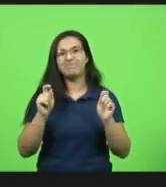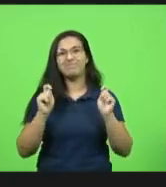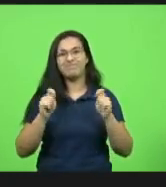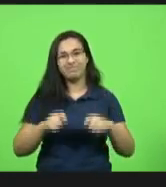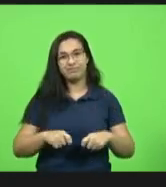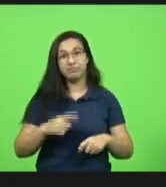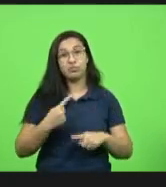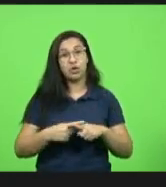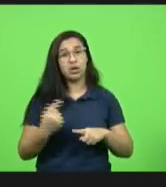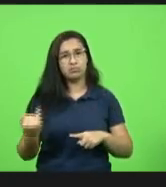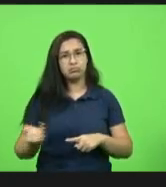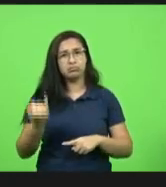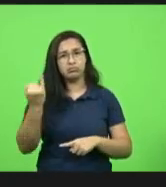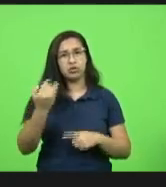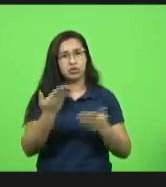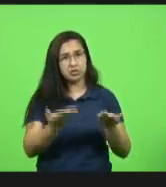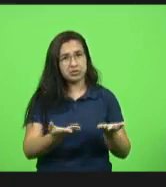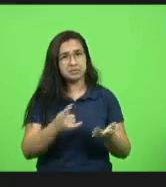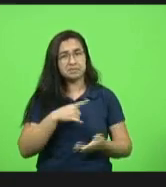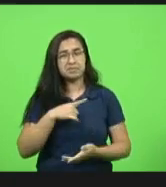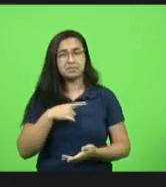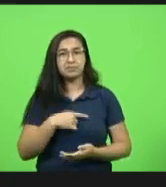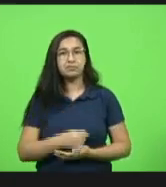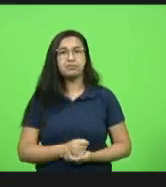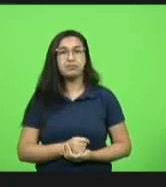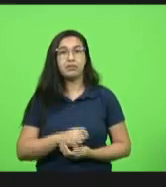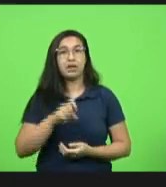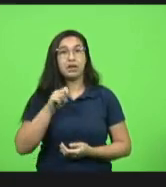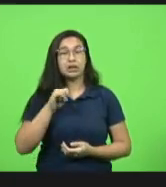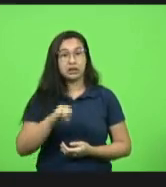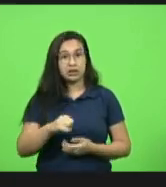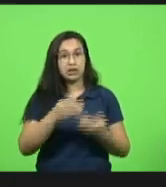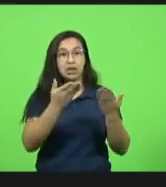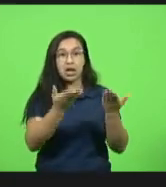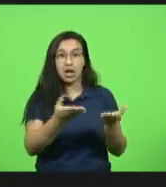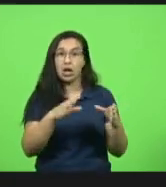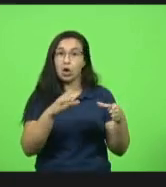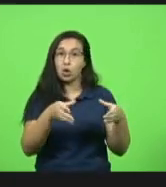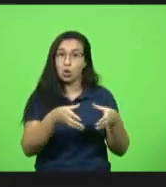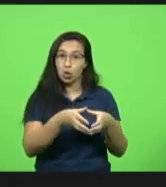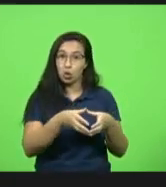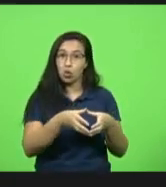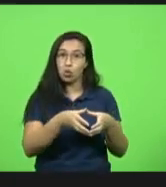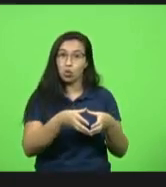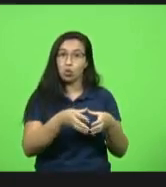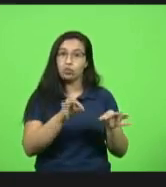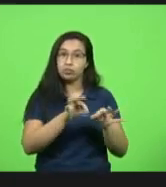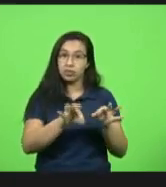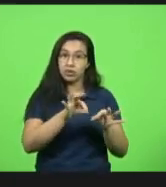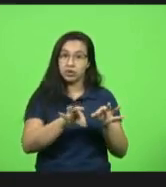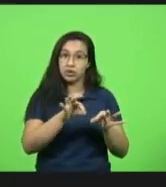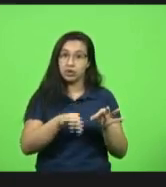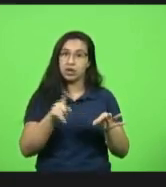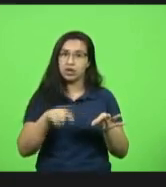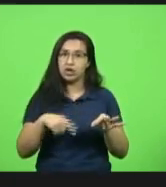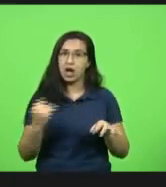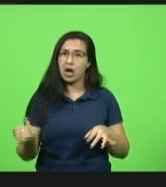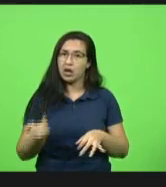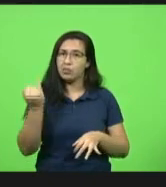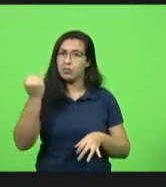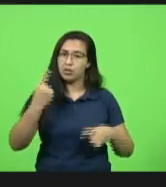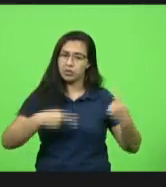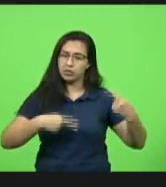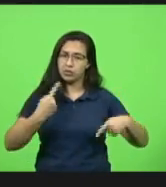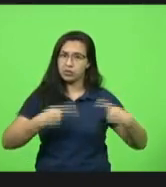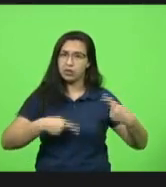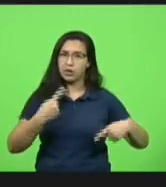dela. Mas acredito que sim, que a diligência é uma ferramenta extremamente importante de debate, de